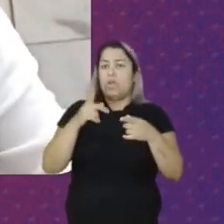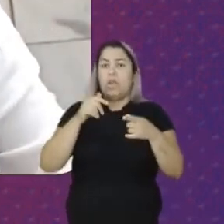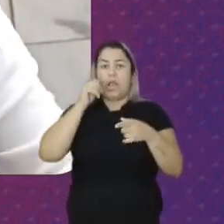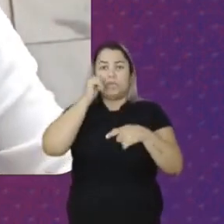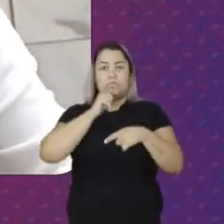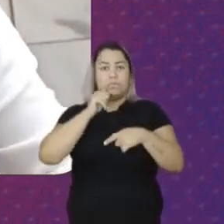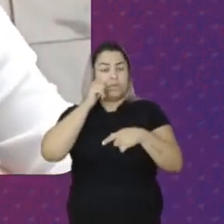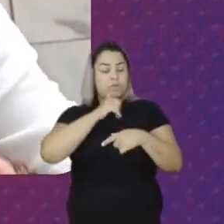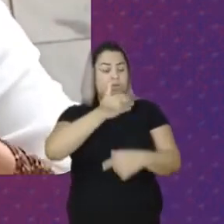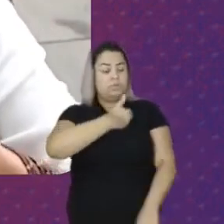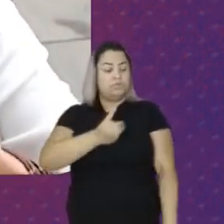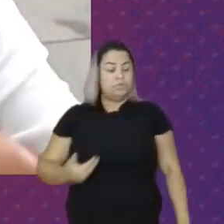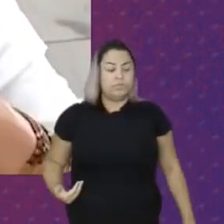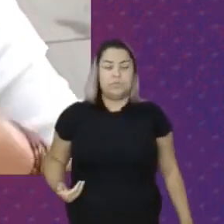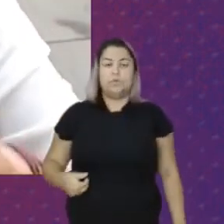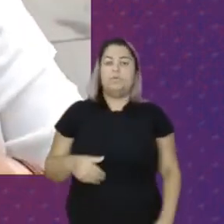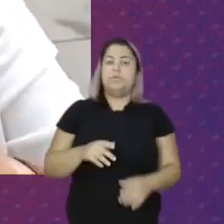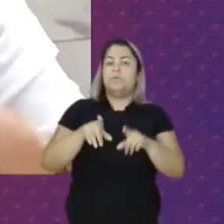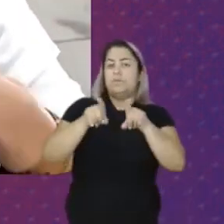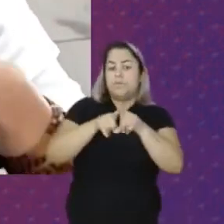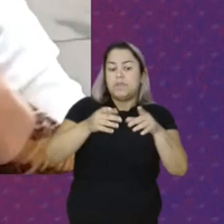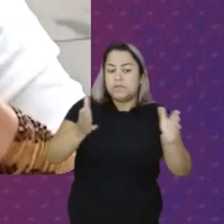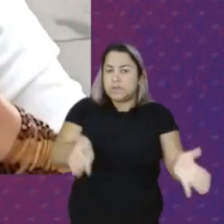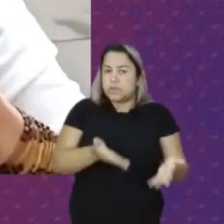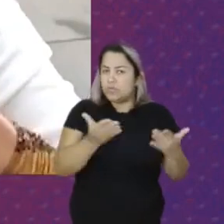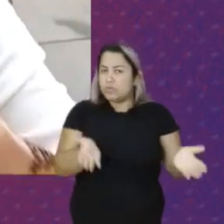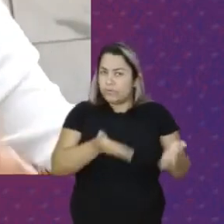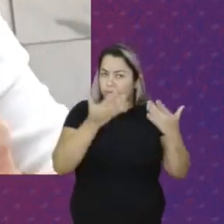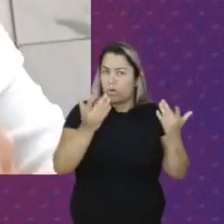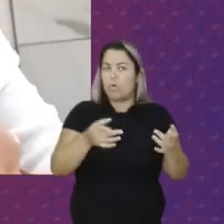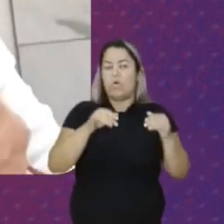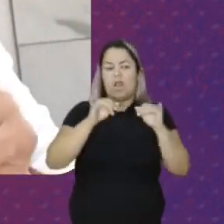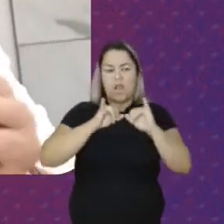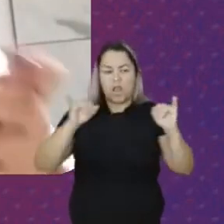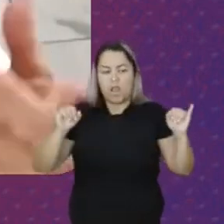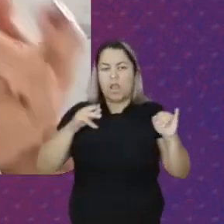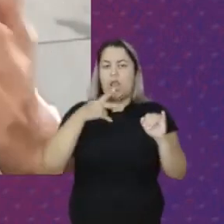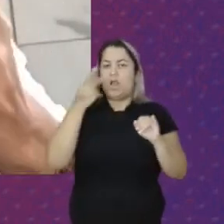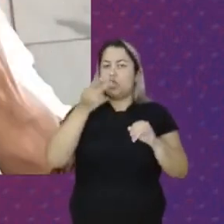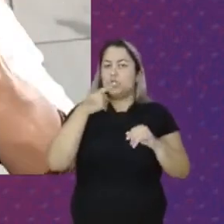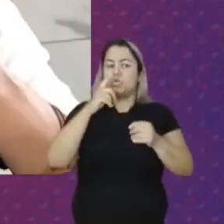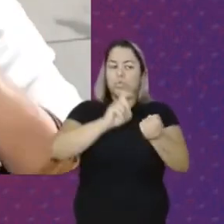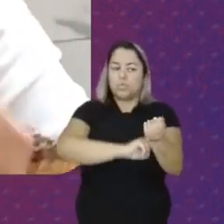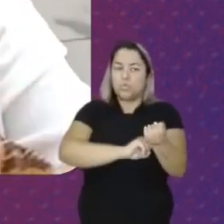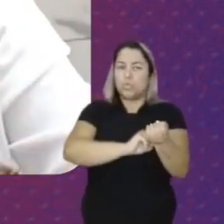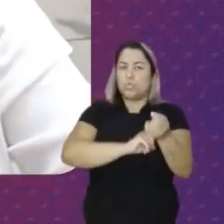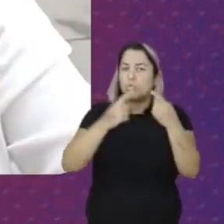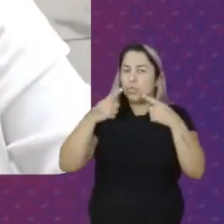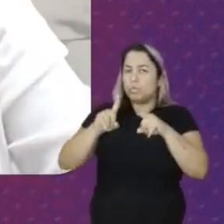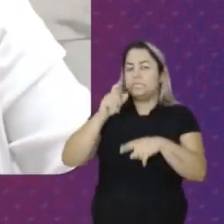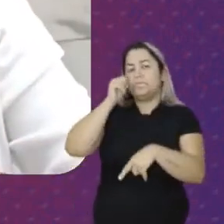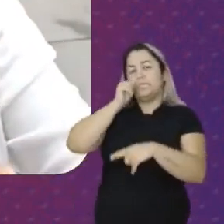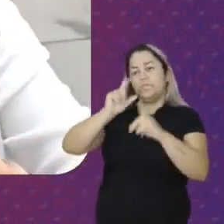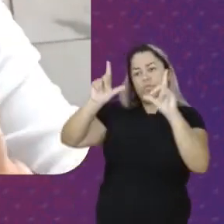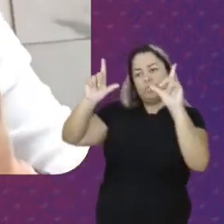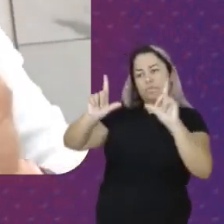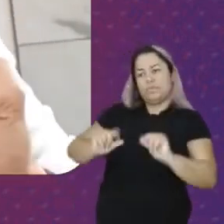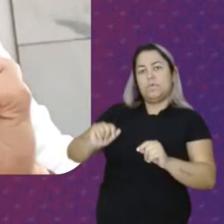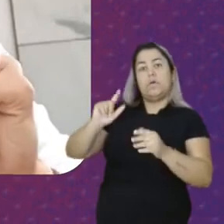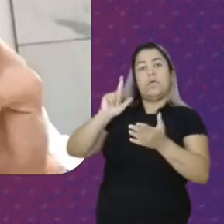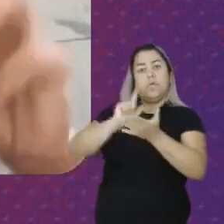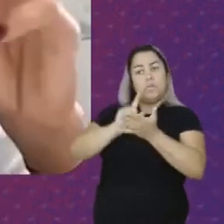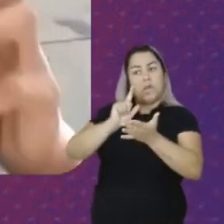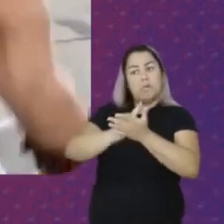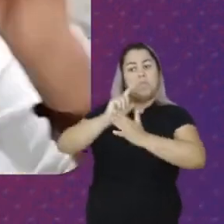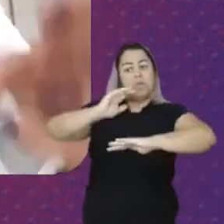em público, que incentivou discursos de ódio contra as mulheres, que diminuiu o papel das